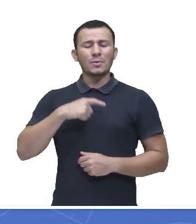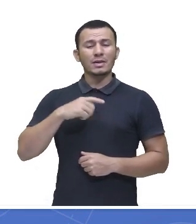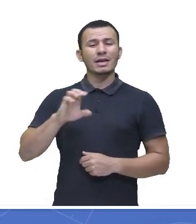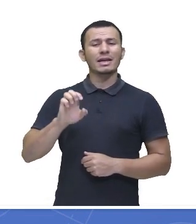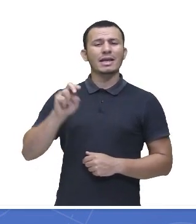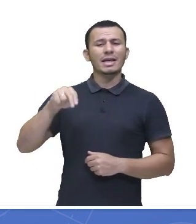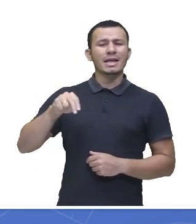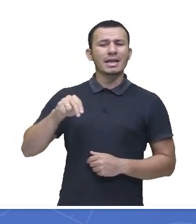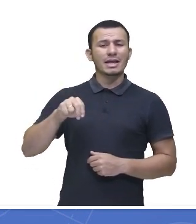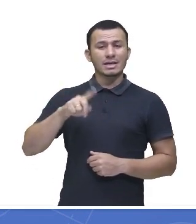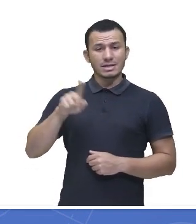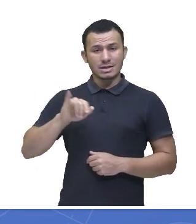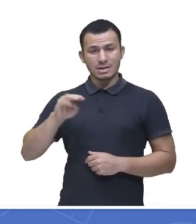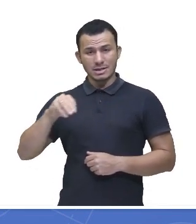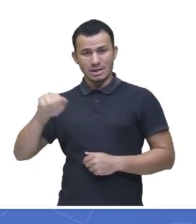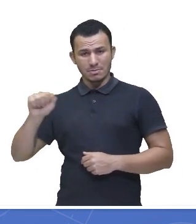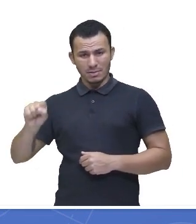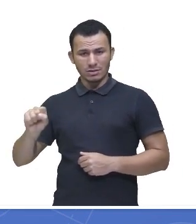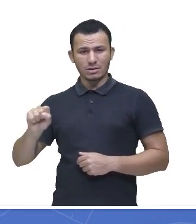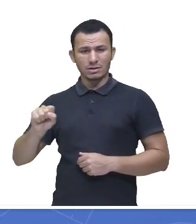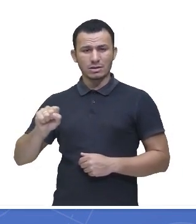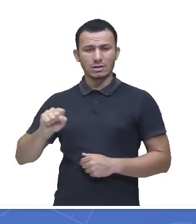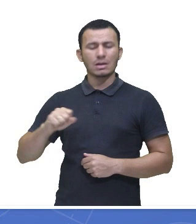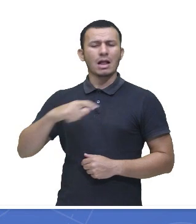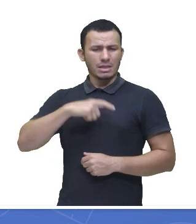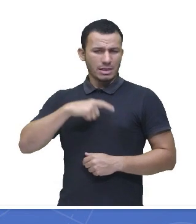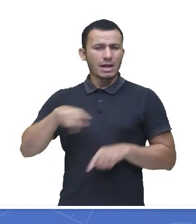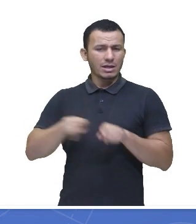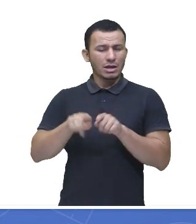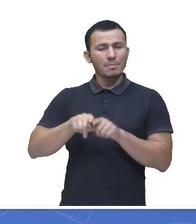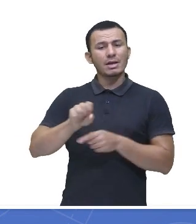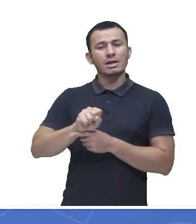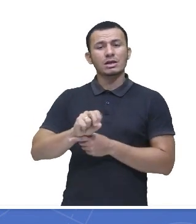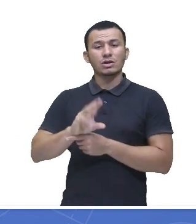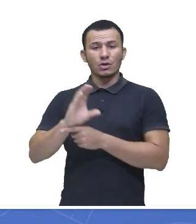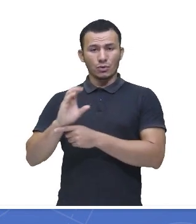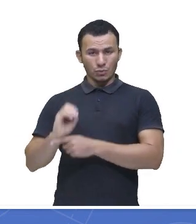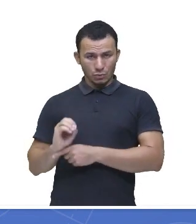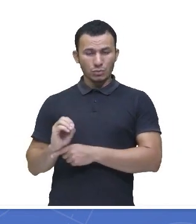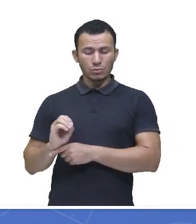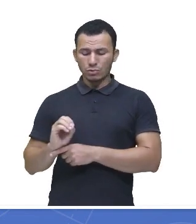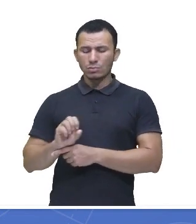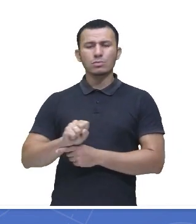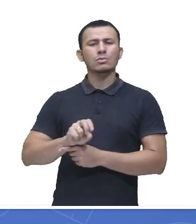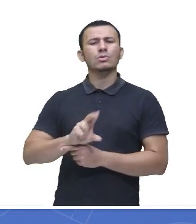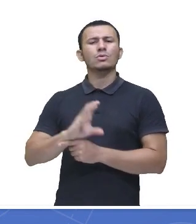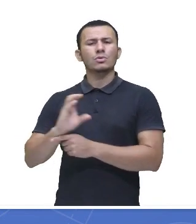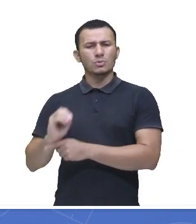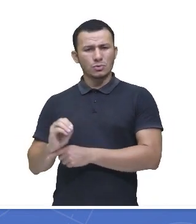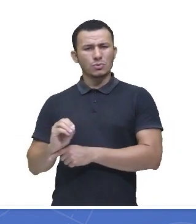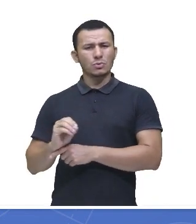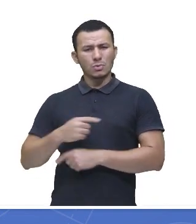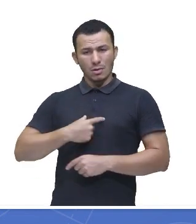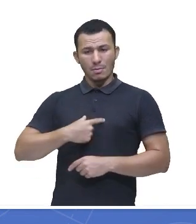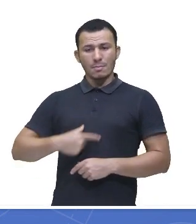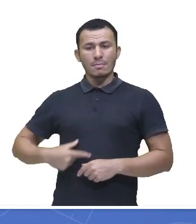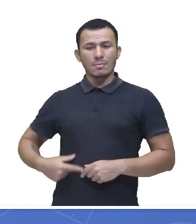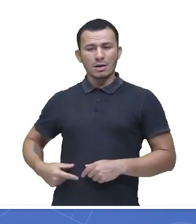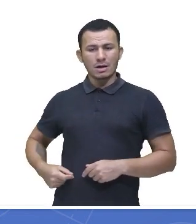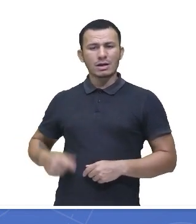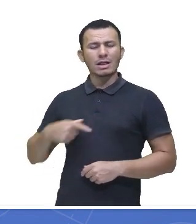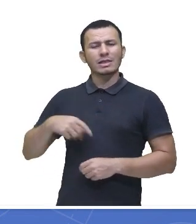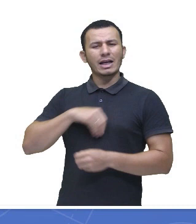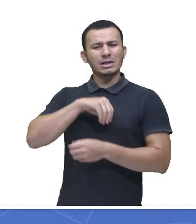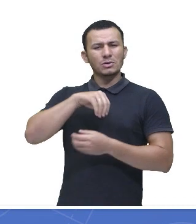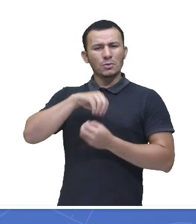enzimas. Ele vai produzir o suco pancreático e vai, nesse suco pancreático, eu vou ter várias enzimas que